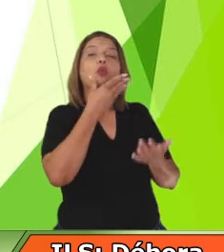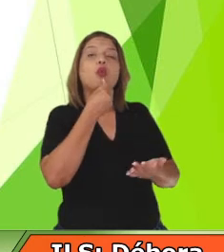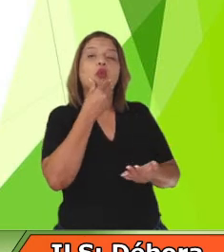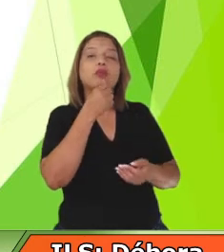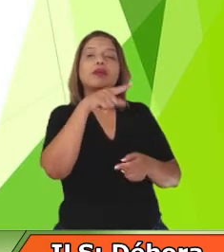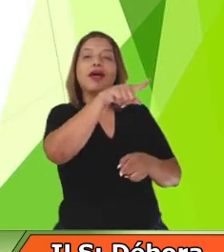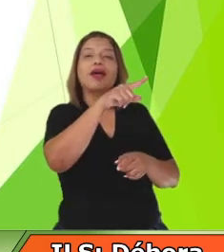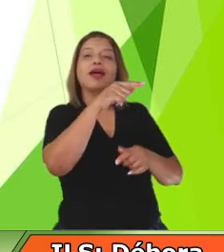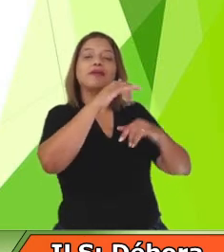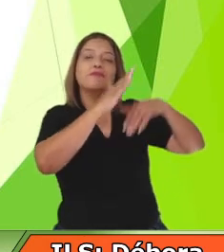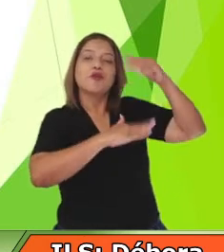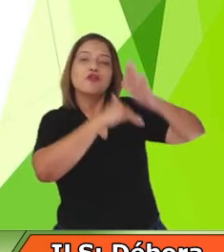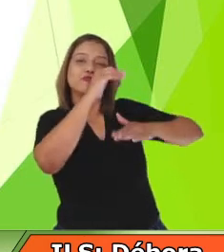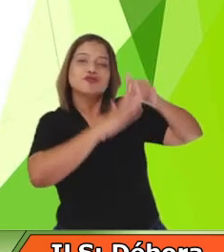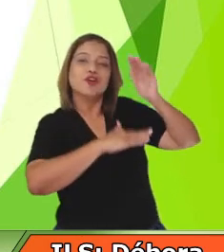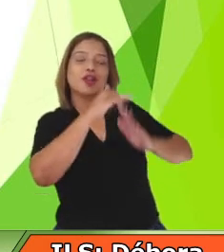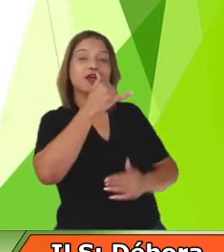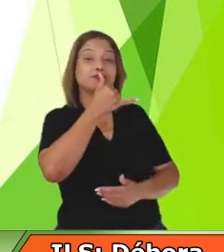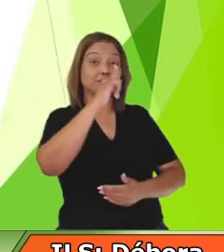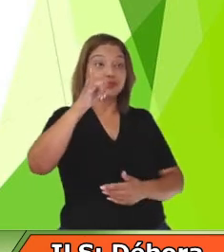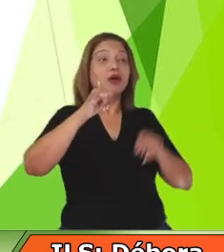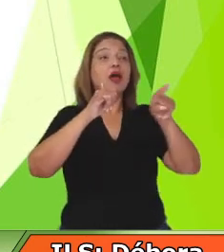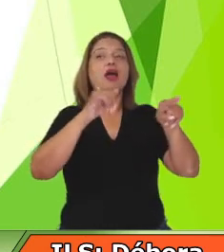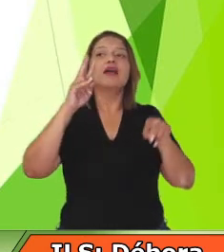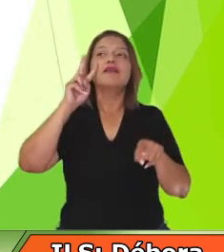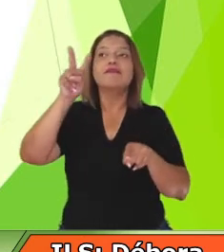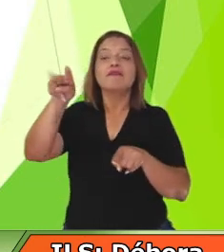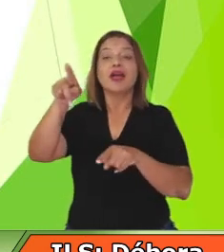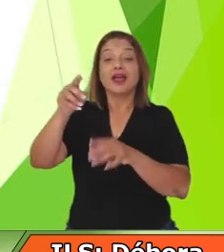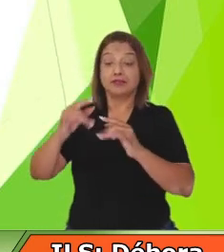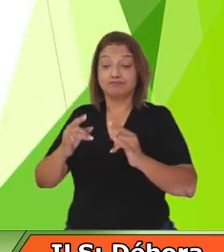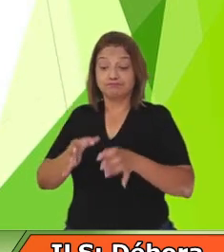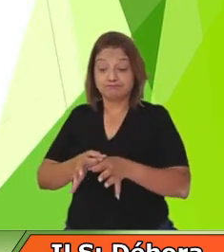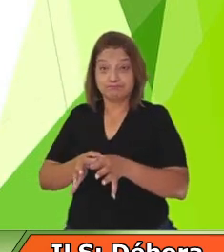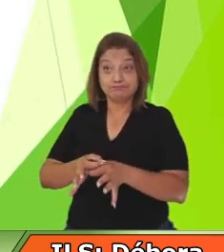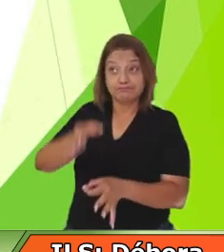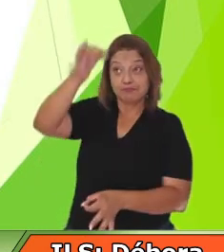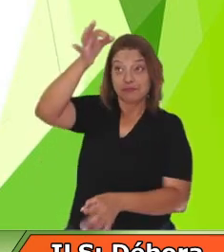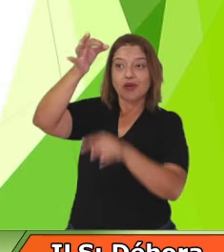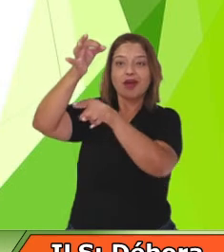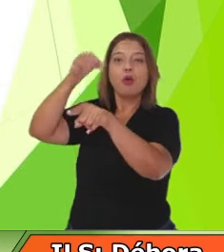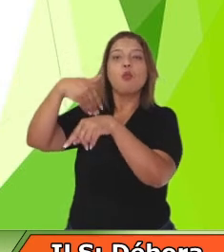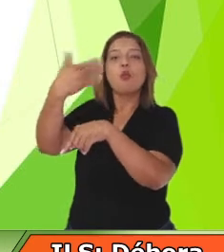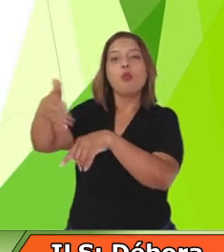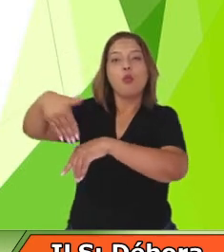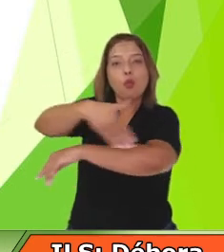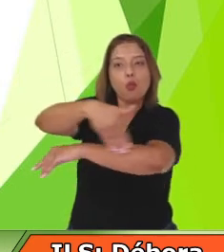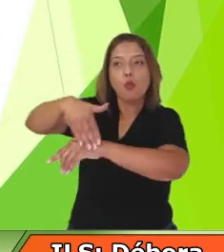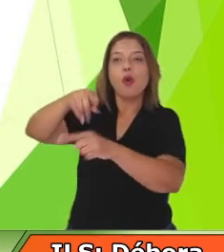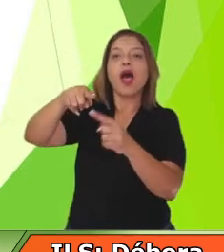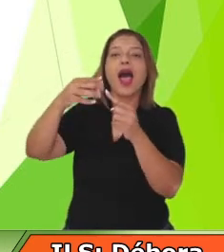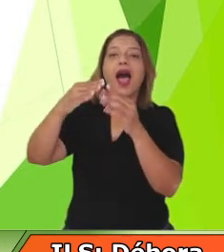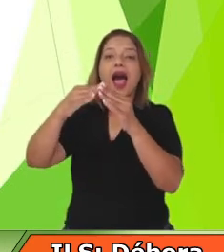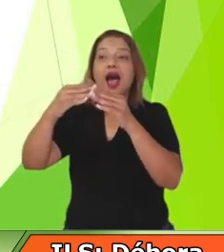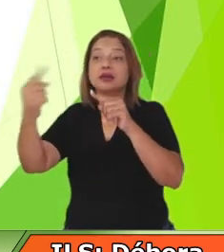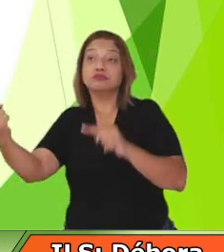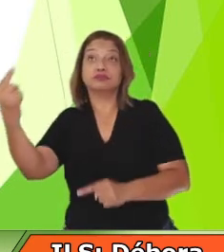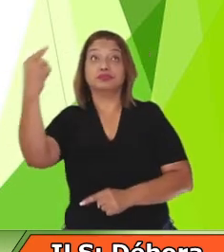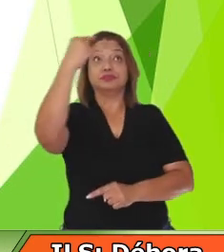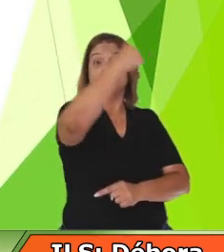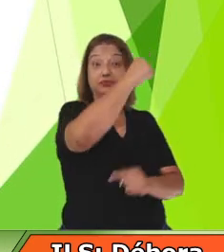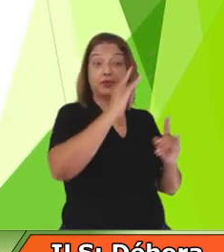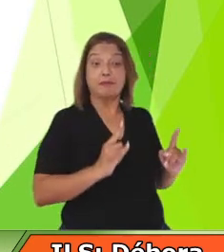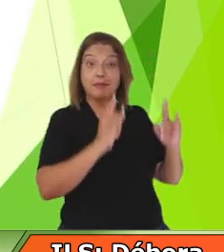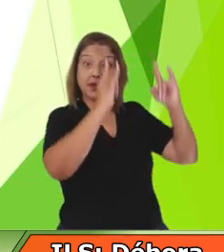medir a distância do poste da rede elétrica até seu imóvel. Essa distância foi